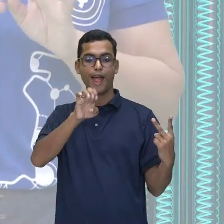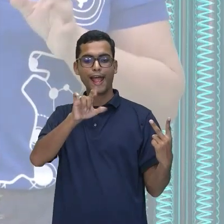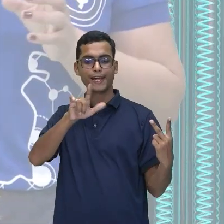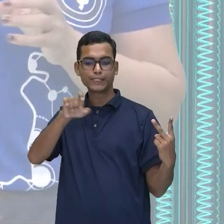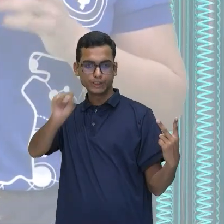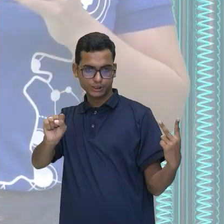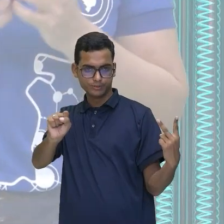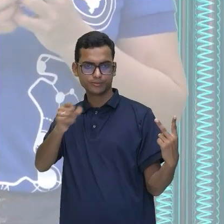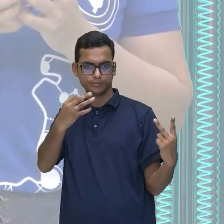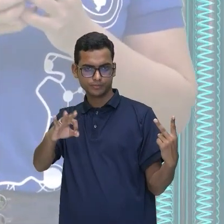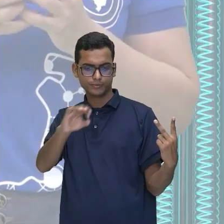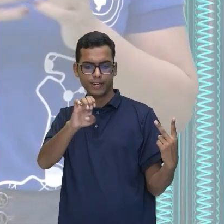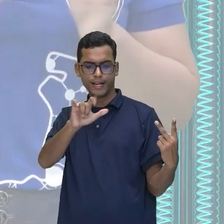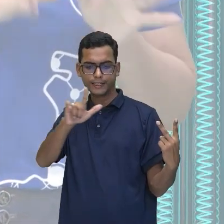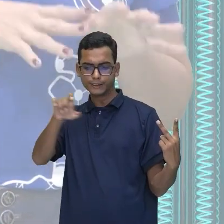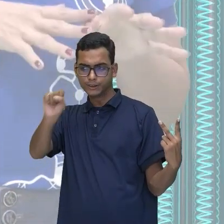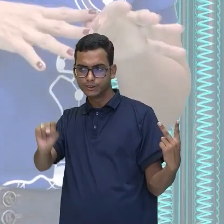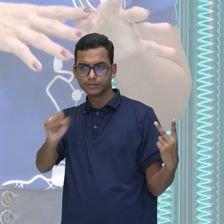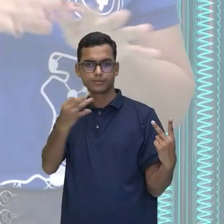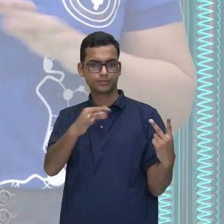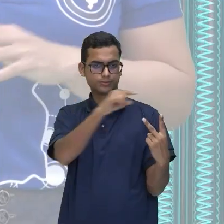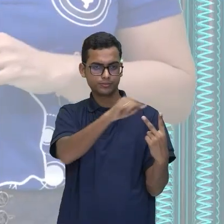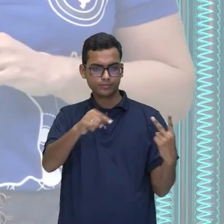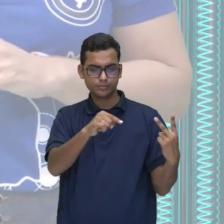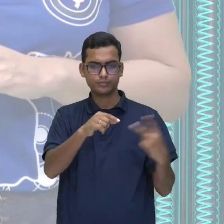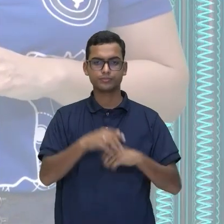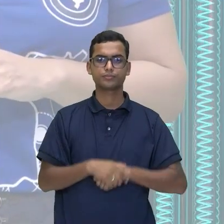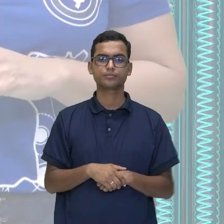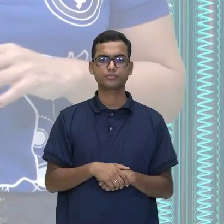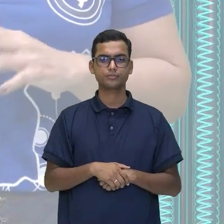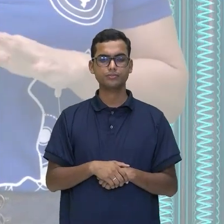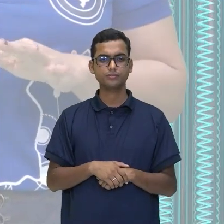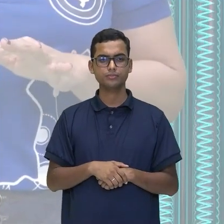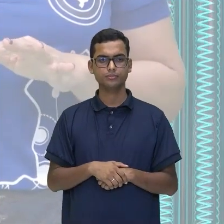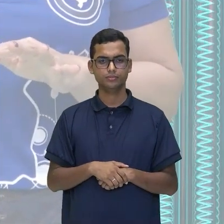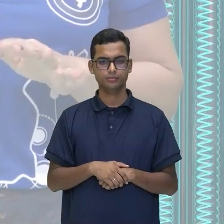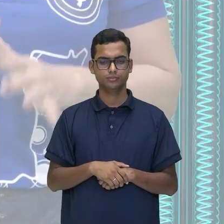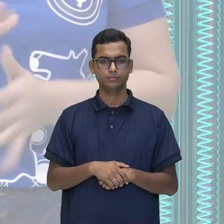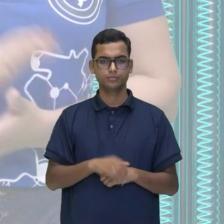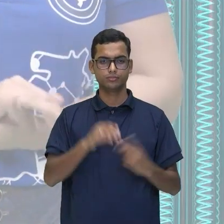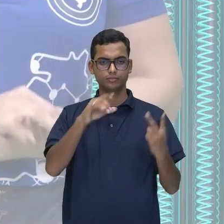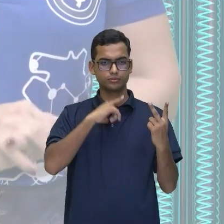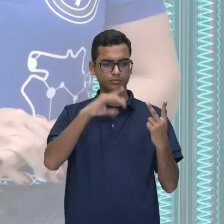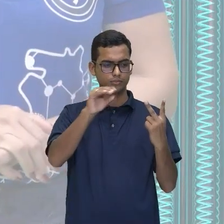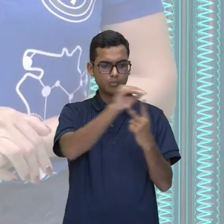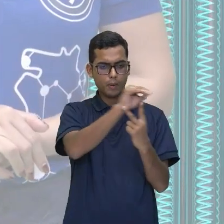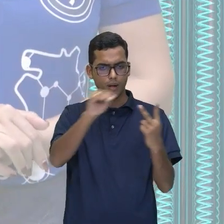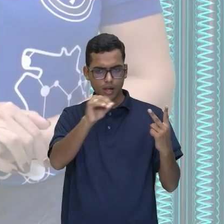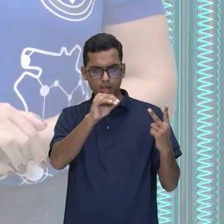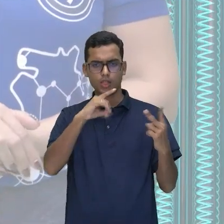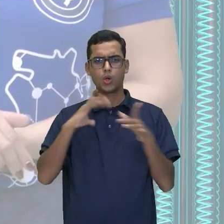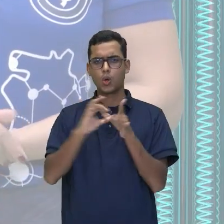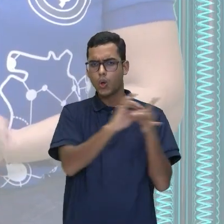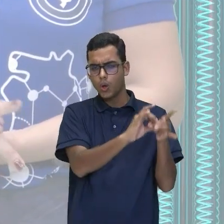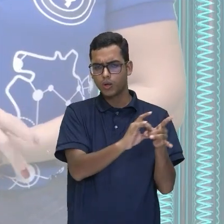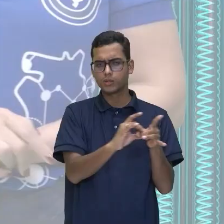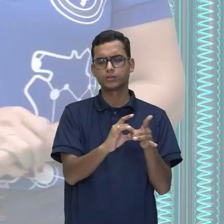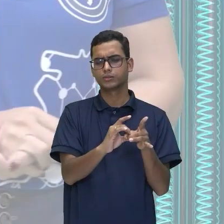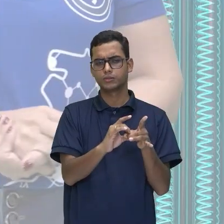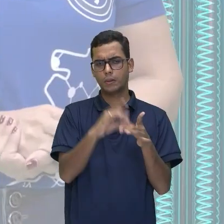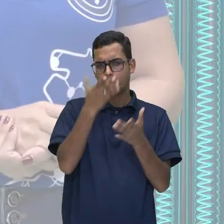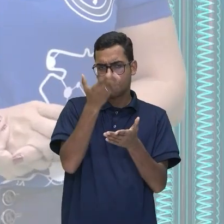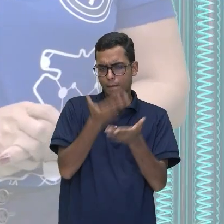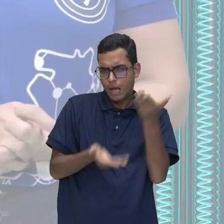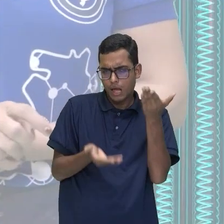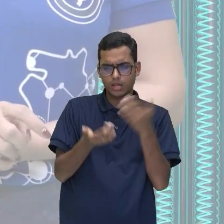estão ali, eles têm a ver. Se eu trocar um, o outro não perde sentido. É tipo isso, tá bom? O que mais que nós